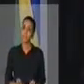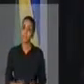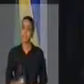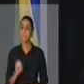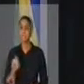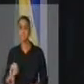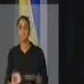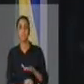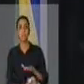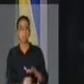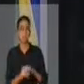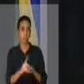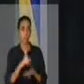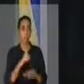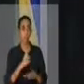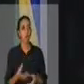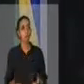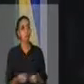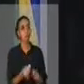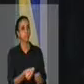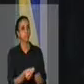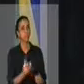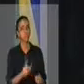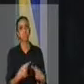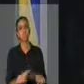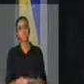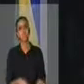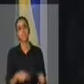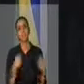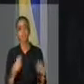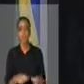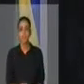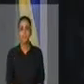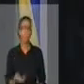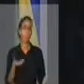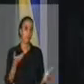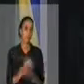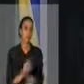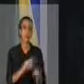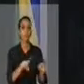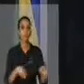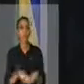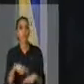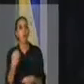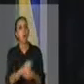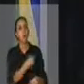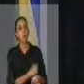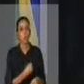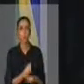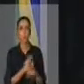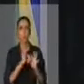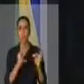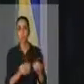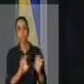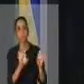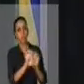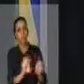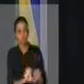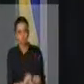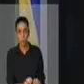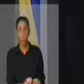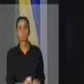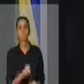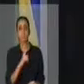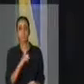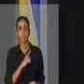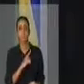recebeu dispor do terreno, né, aprovar o projeto, construir a Casa Mata, que está na nossa atenção, nós dispomos da